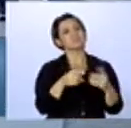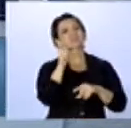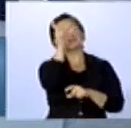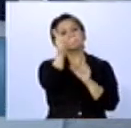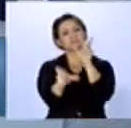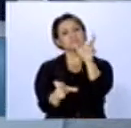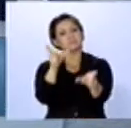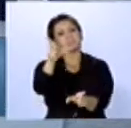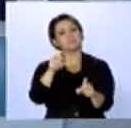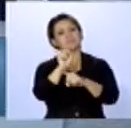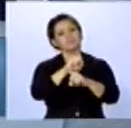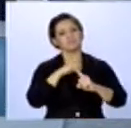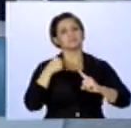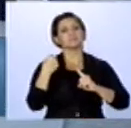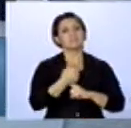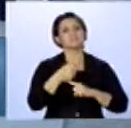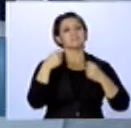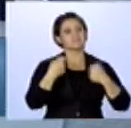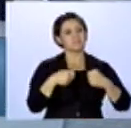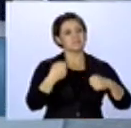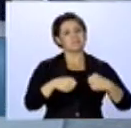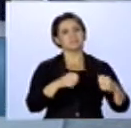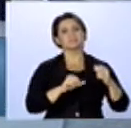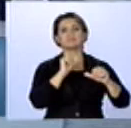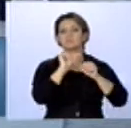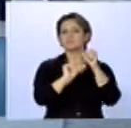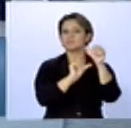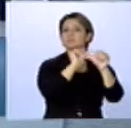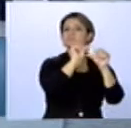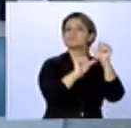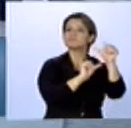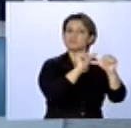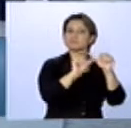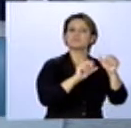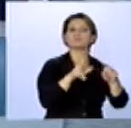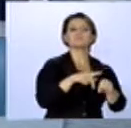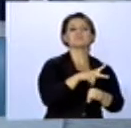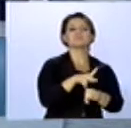social que precisa sim ser alterado Neste País